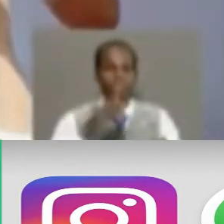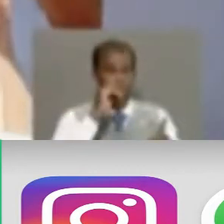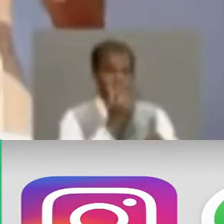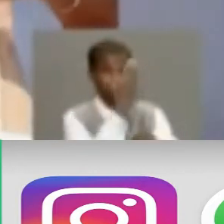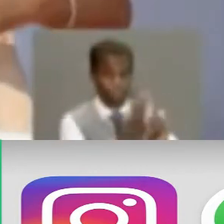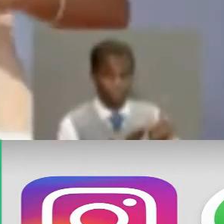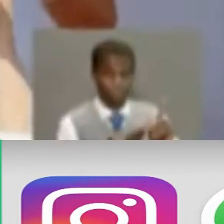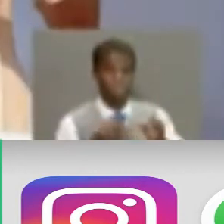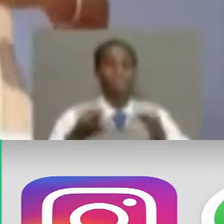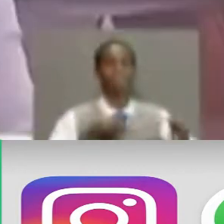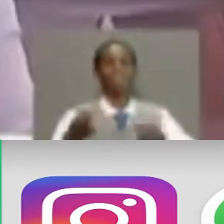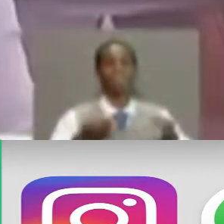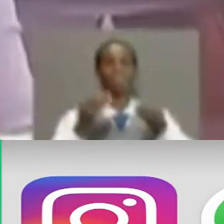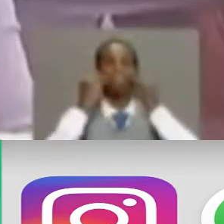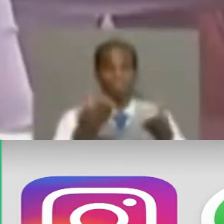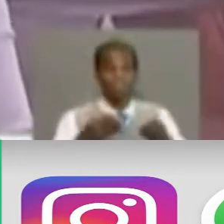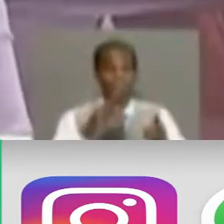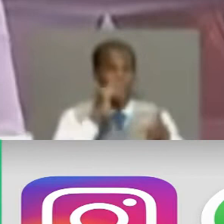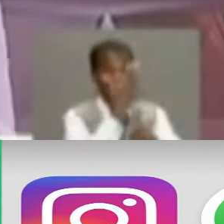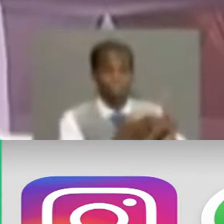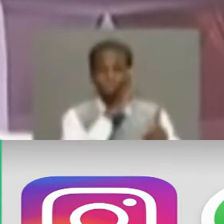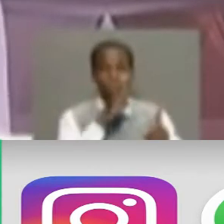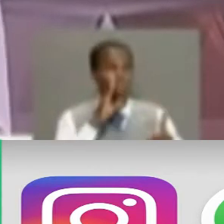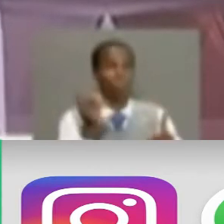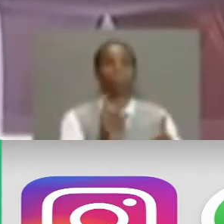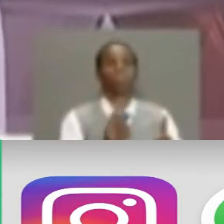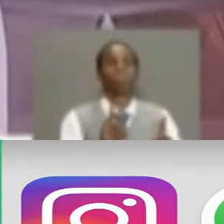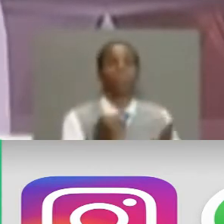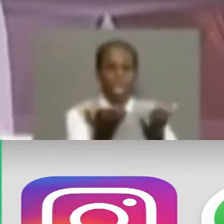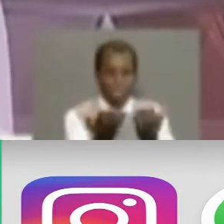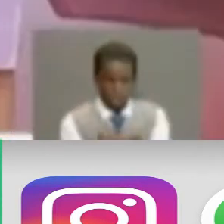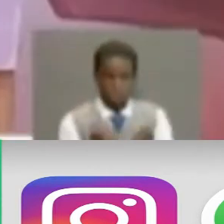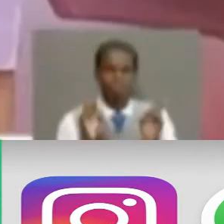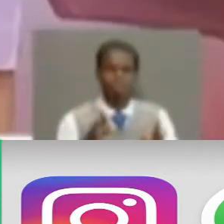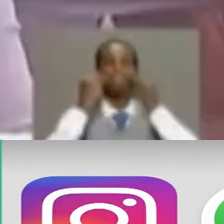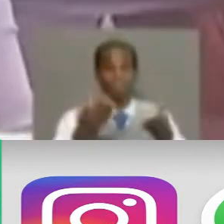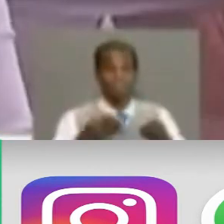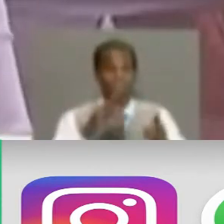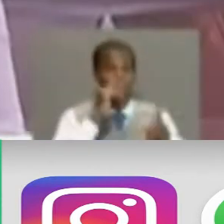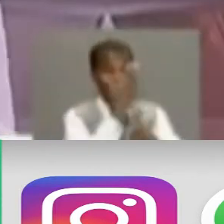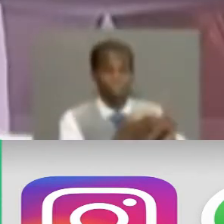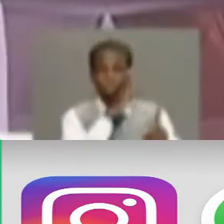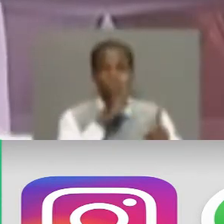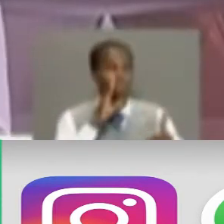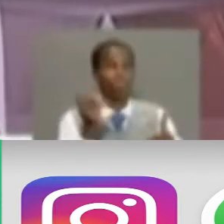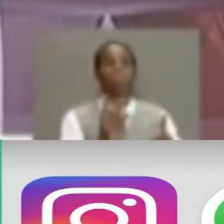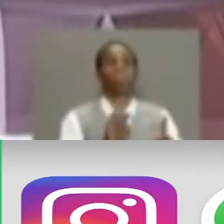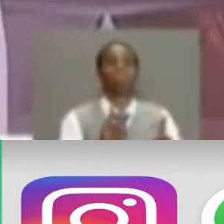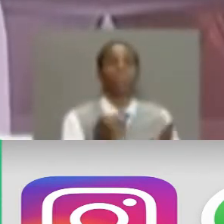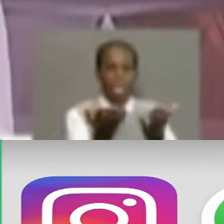fazemos, às vezes, aqui uma historiazinha para embelezar. Eu penso que essa questão devia ser abordada com alguma objetividade.